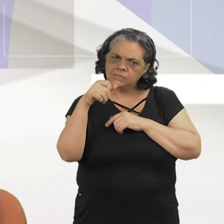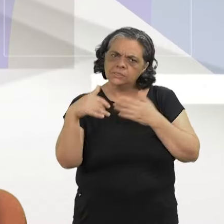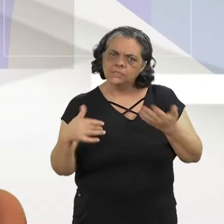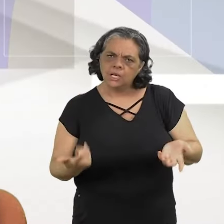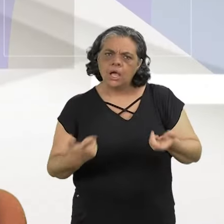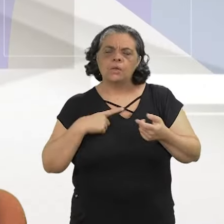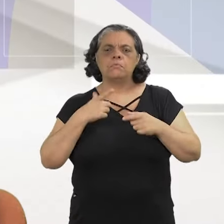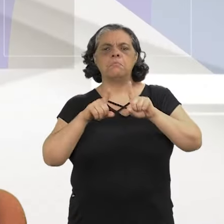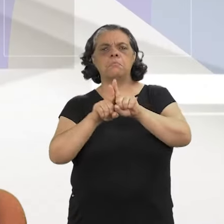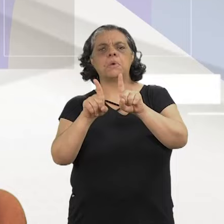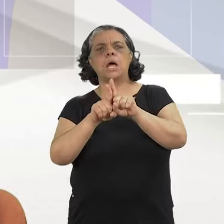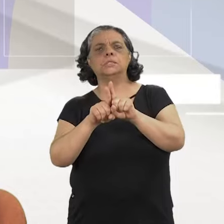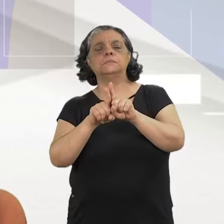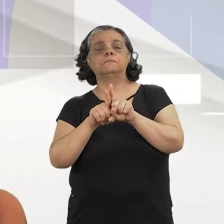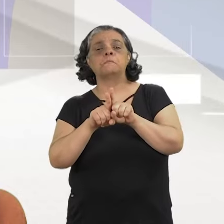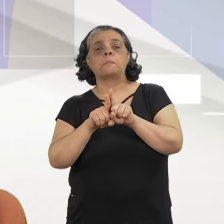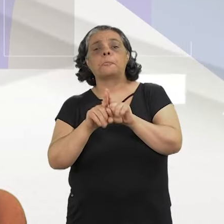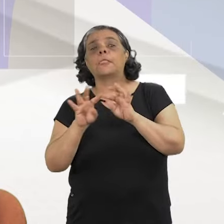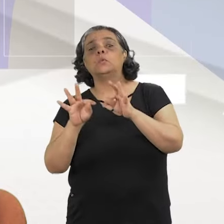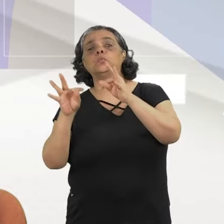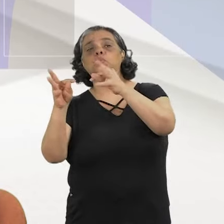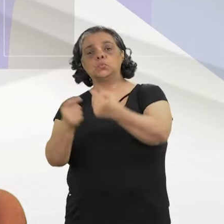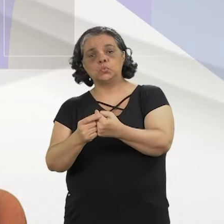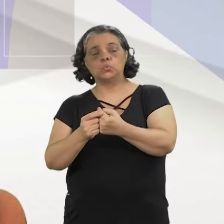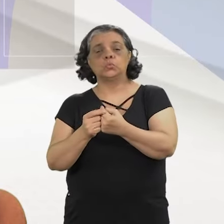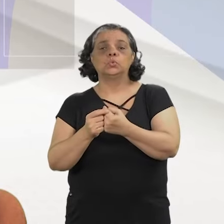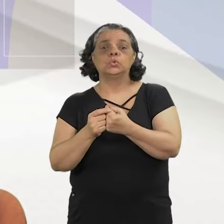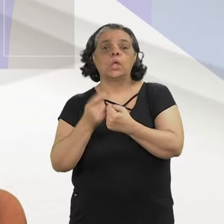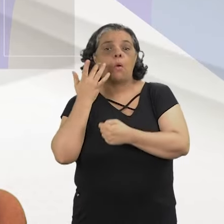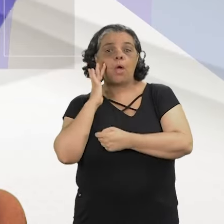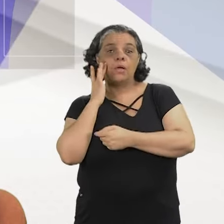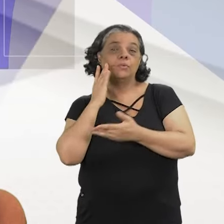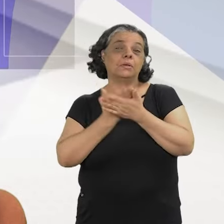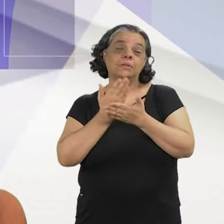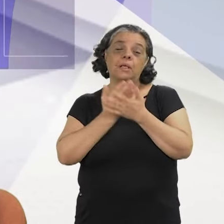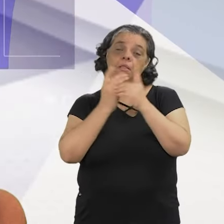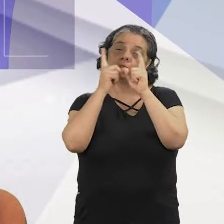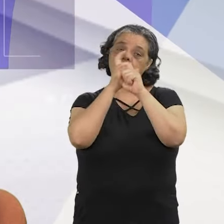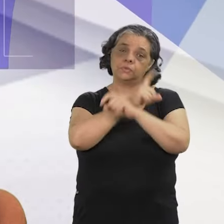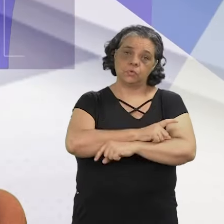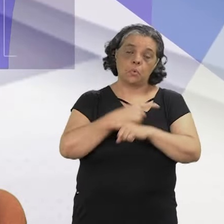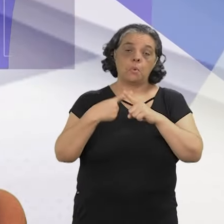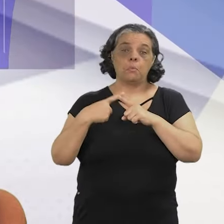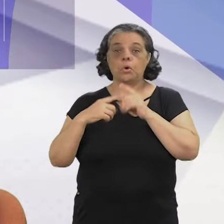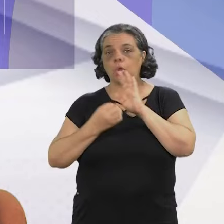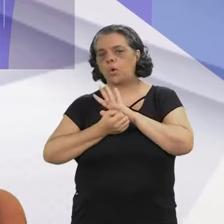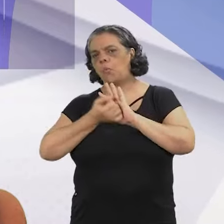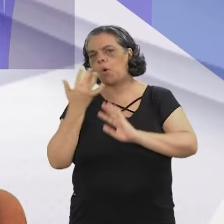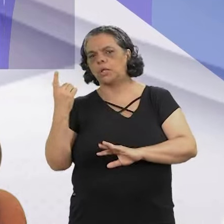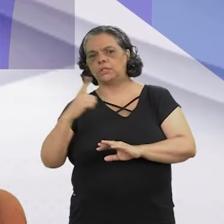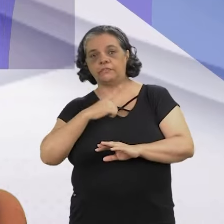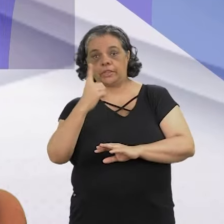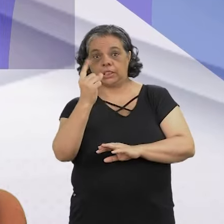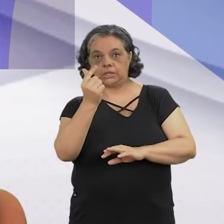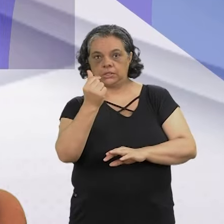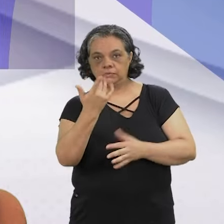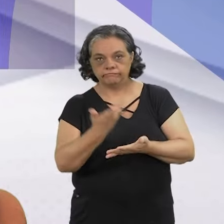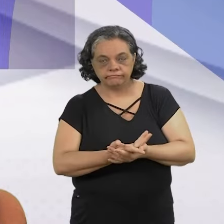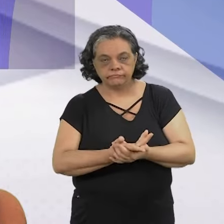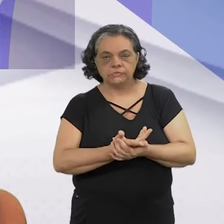né Eu acho que daria certo mas contudo eu acredito também que isso é muito difícil Enquanto houvir houver